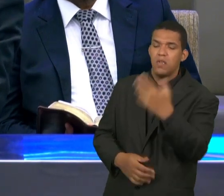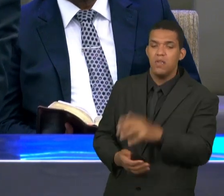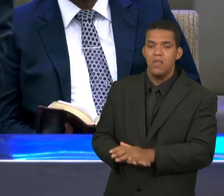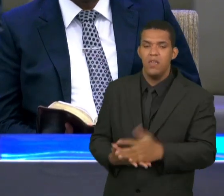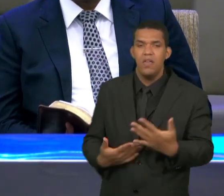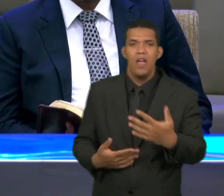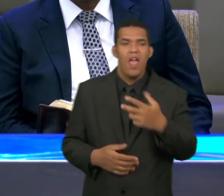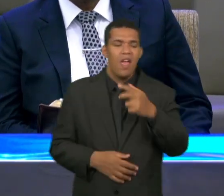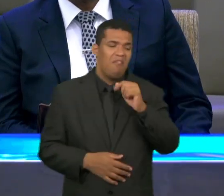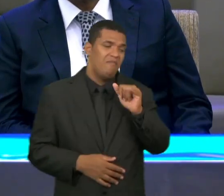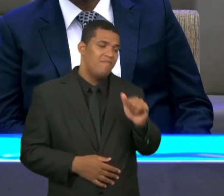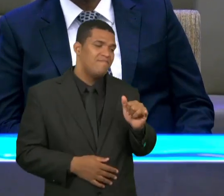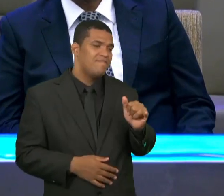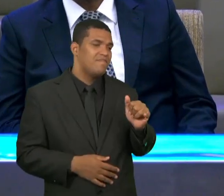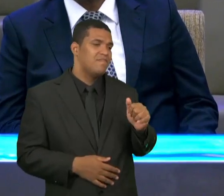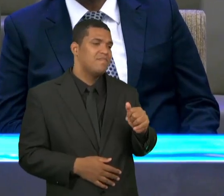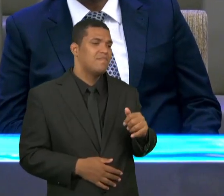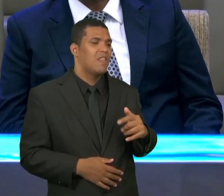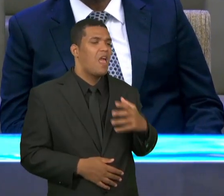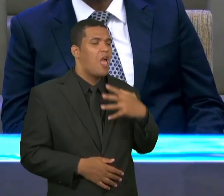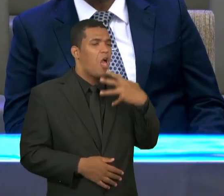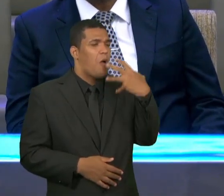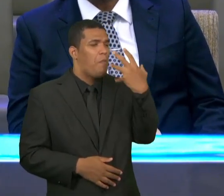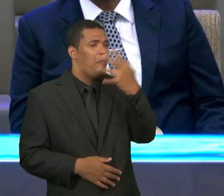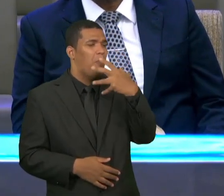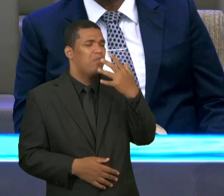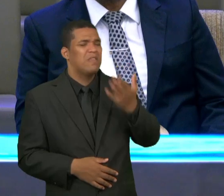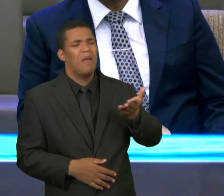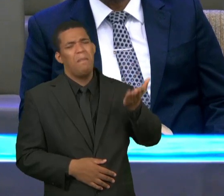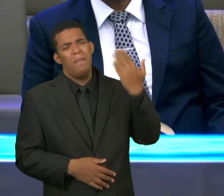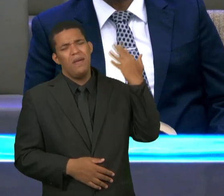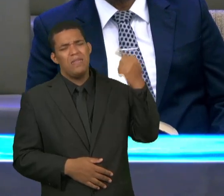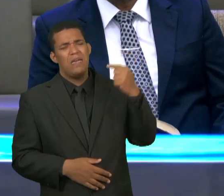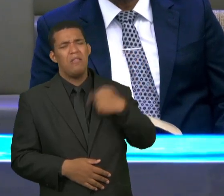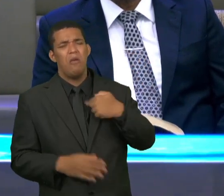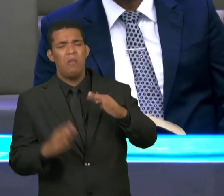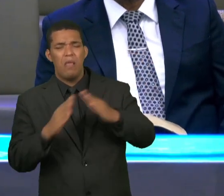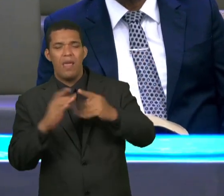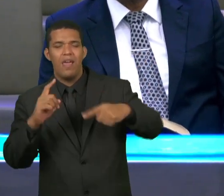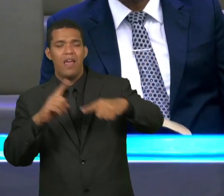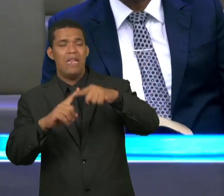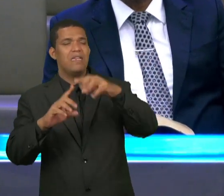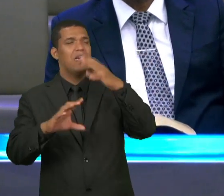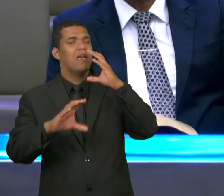Ele disse: as músicas que eu cantava na igreja.